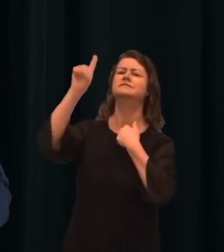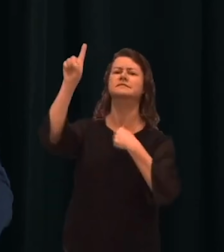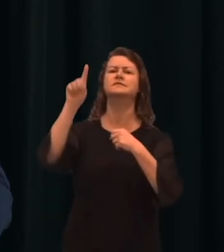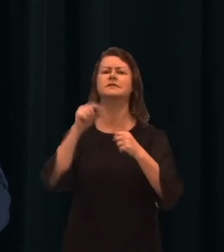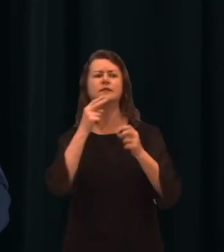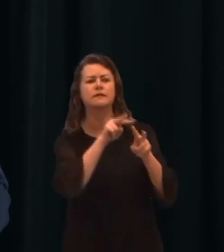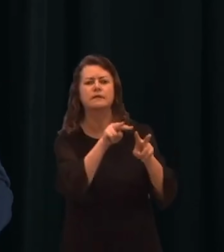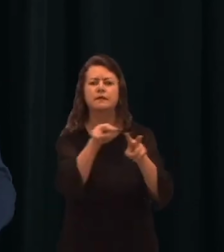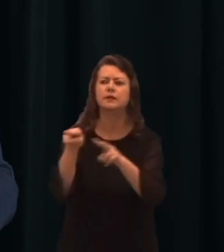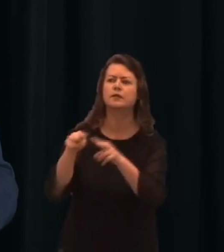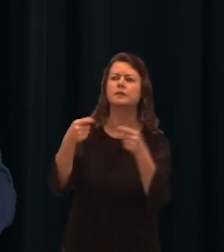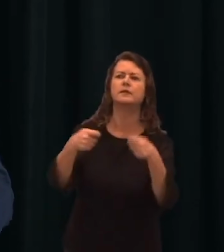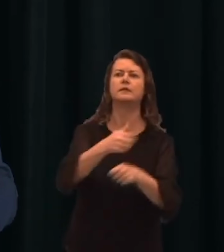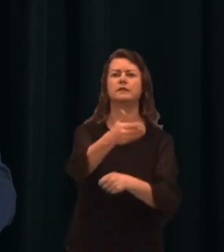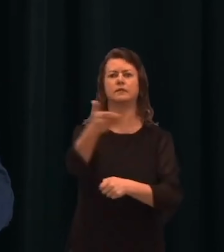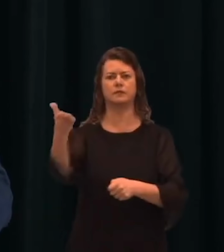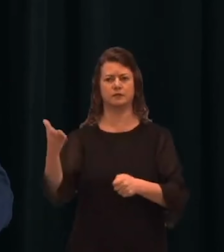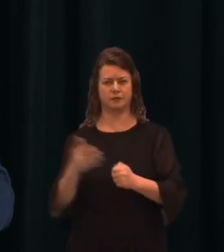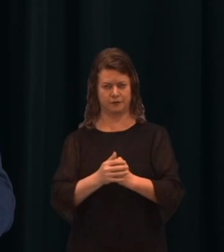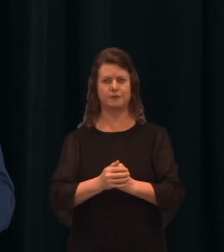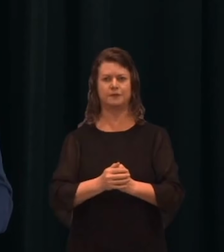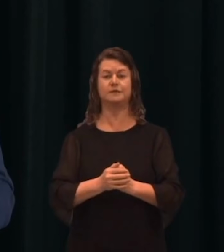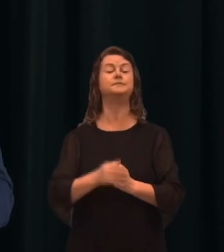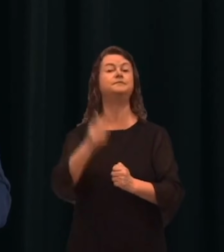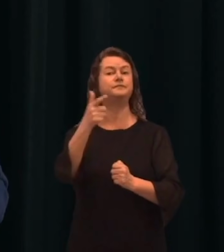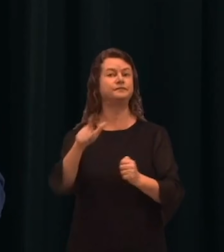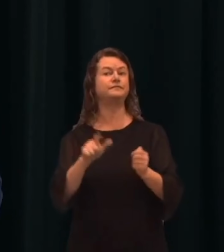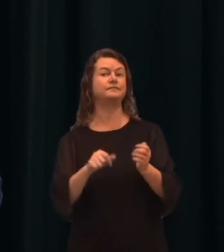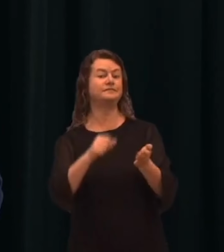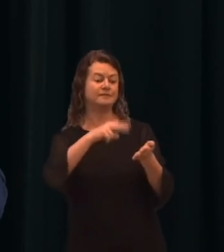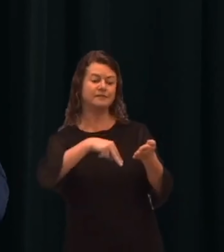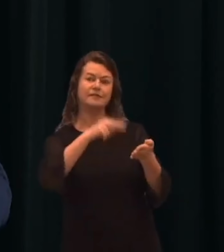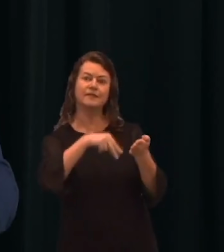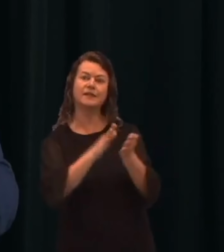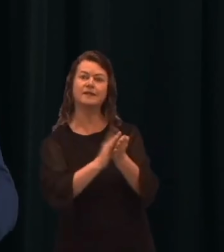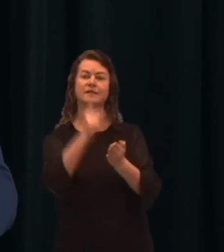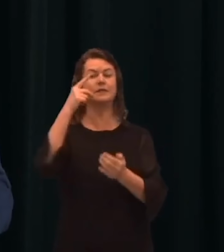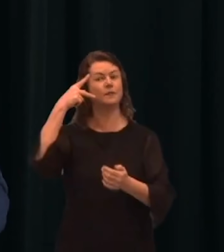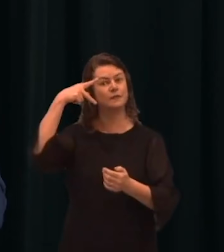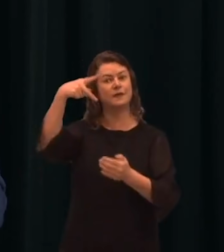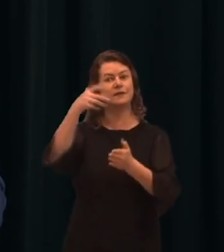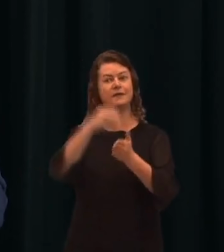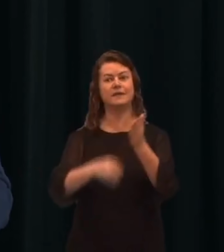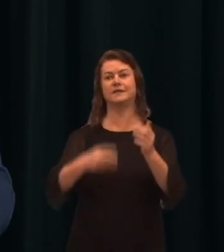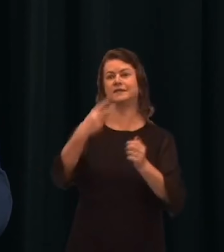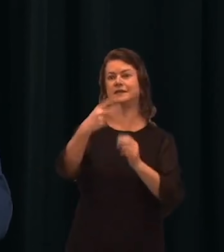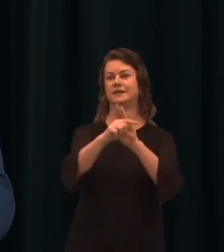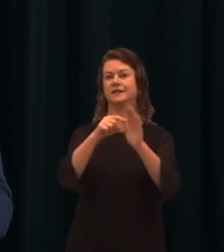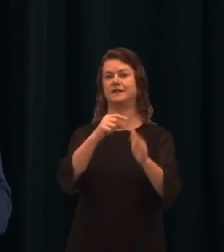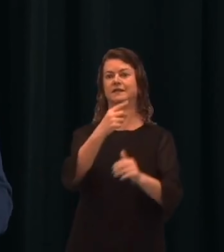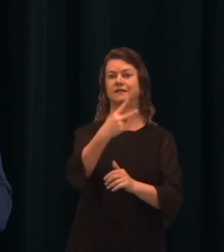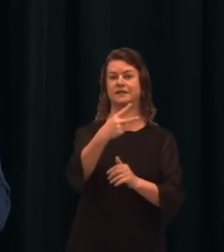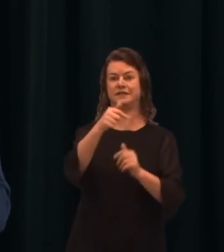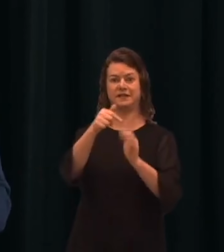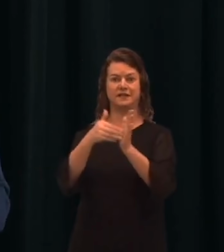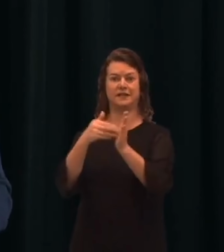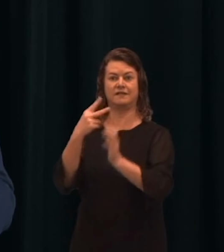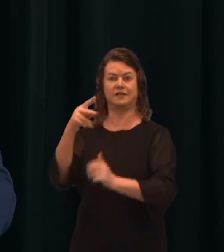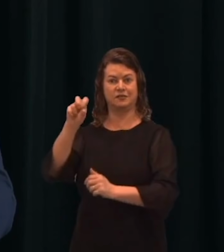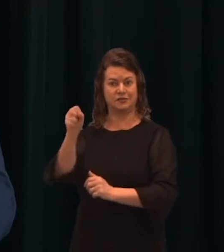passagem da Bíblia, em Provérbios 3, de 27 a 28. Quanto for possível, não deixe de fazer o